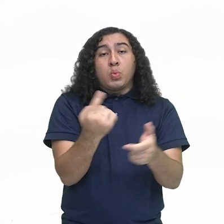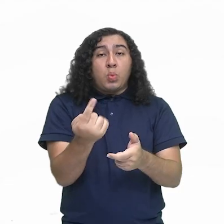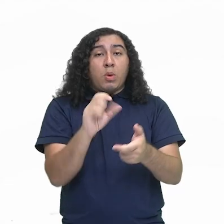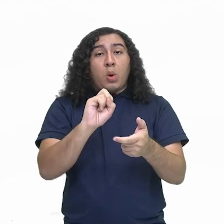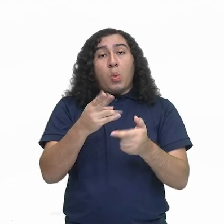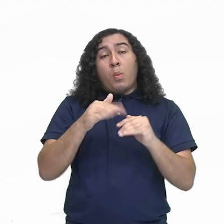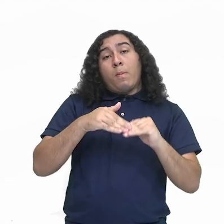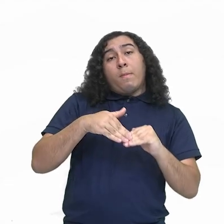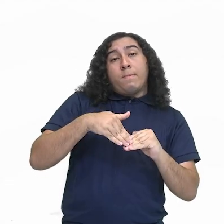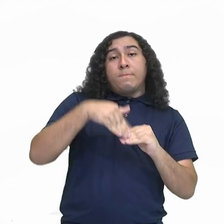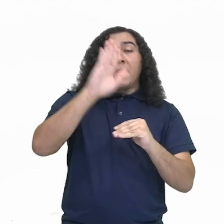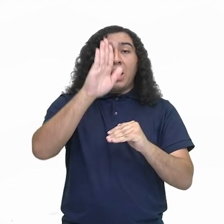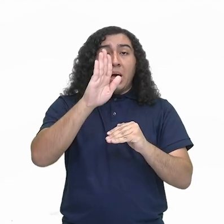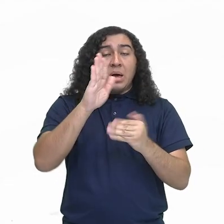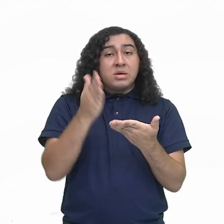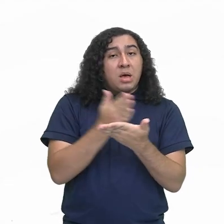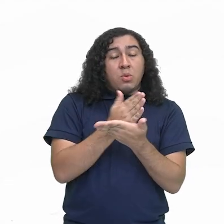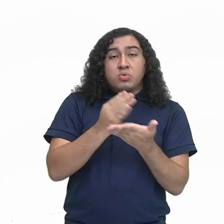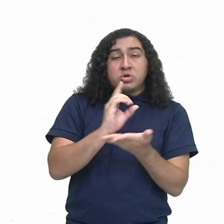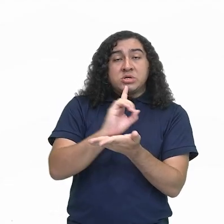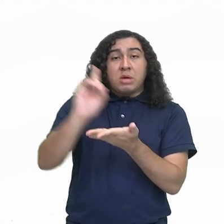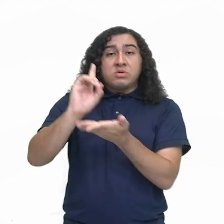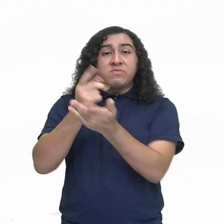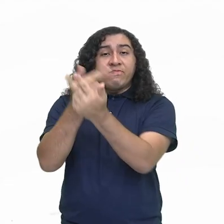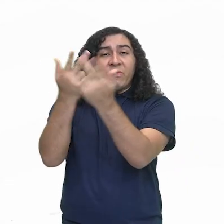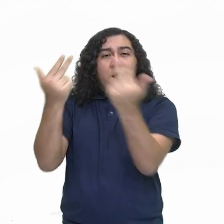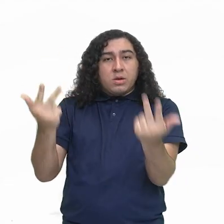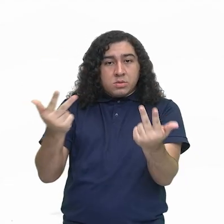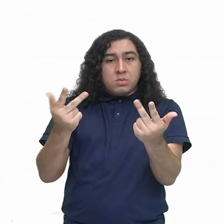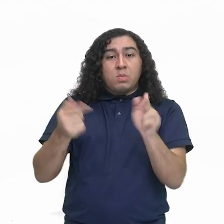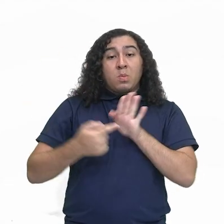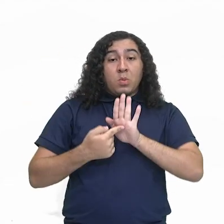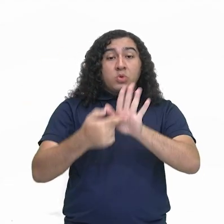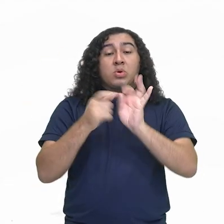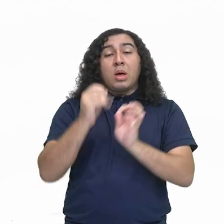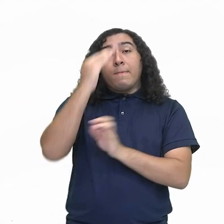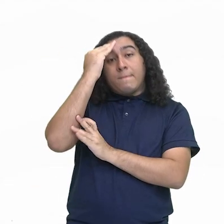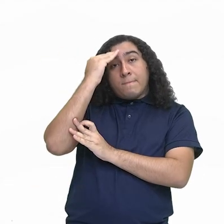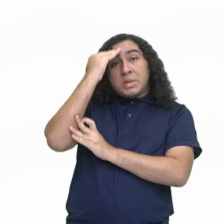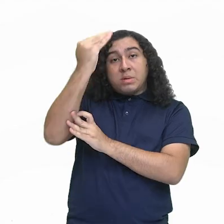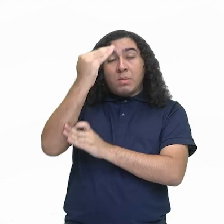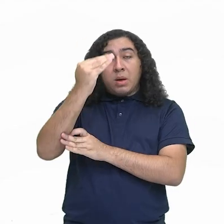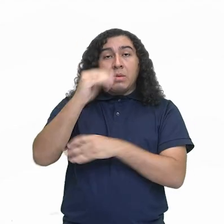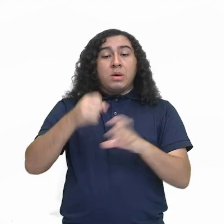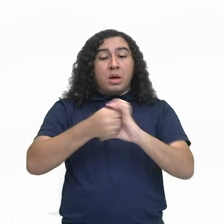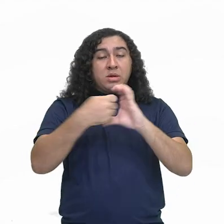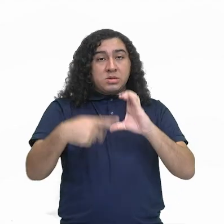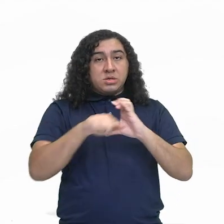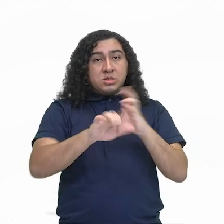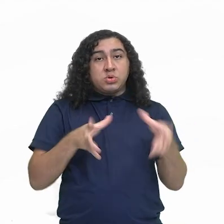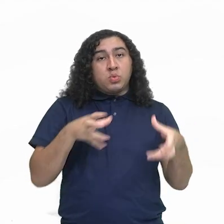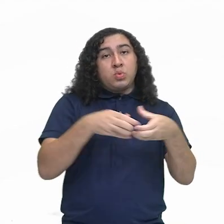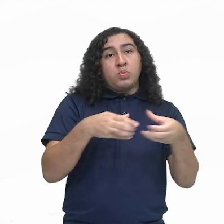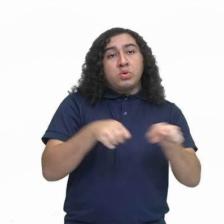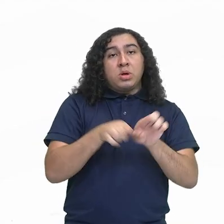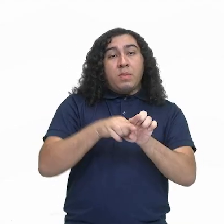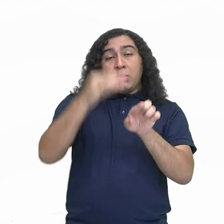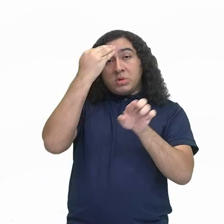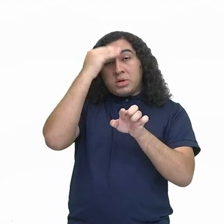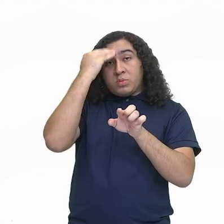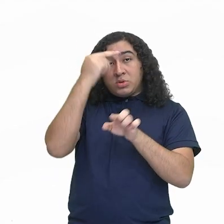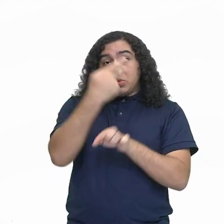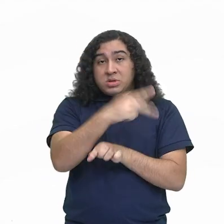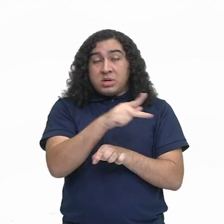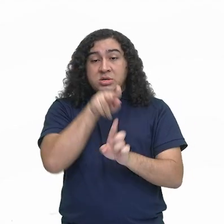mais divindades que determinam os princípios morais desse grupo e suas interpretações do